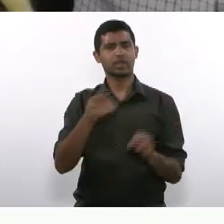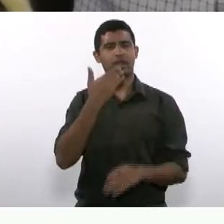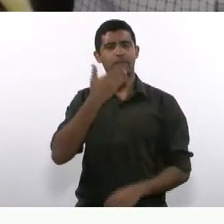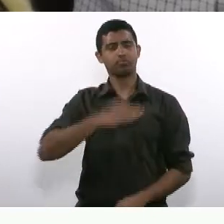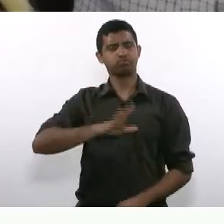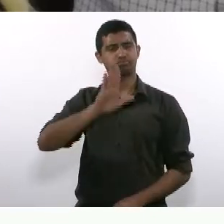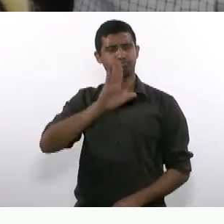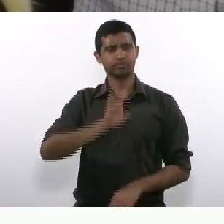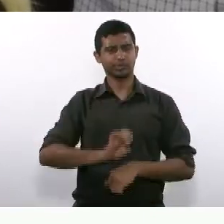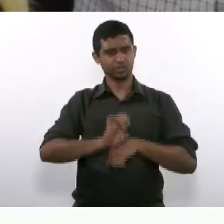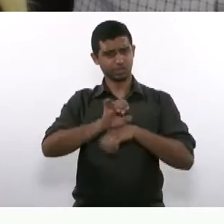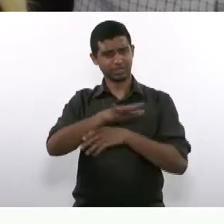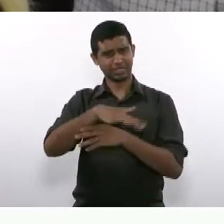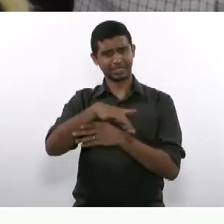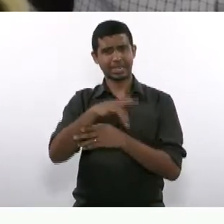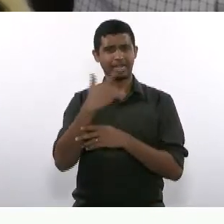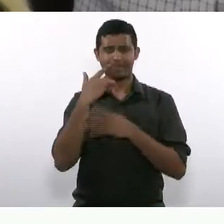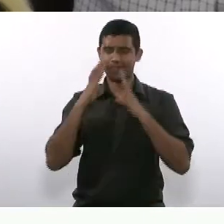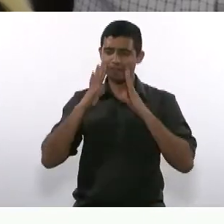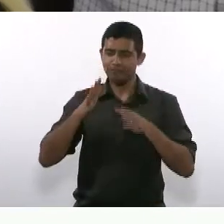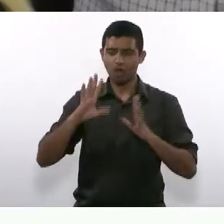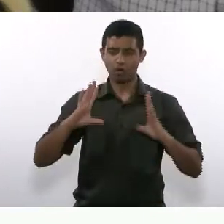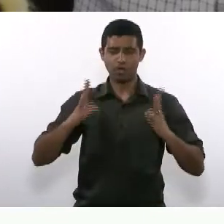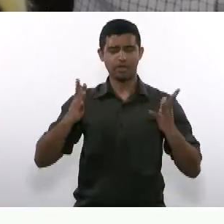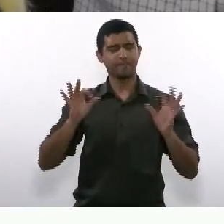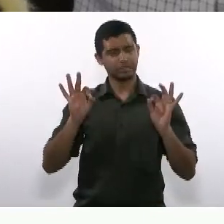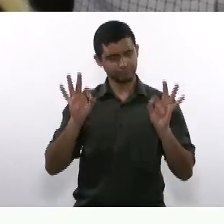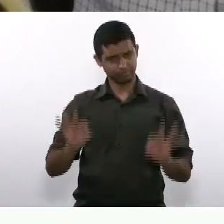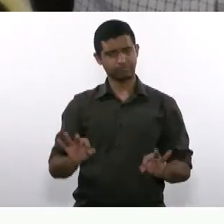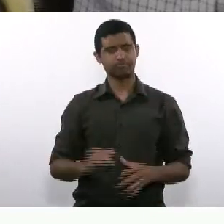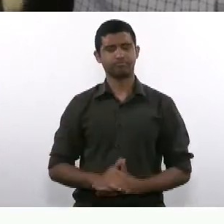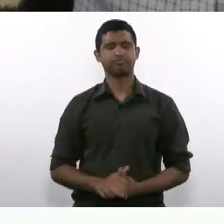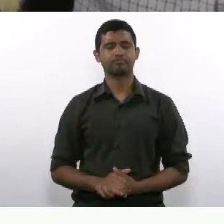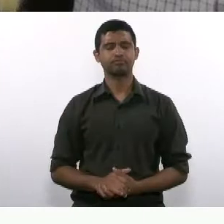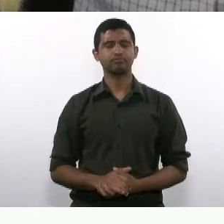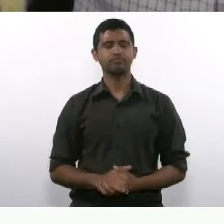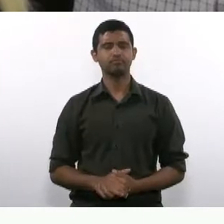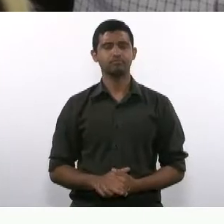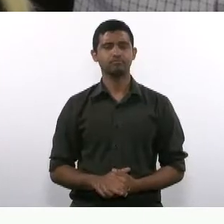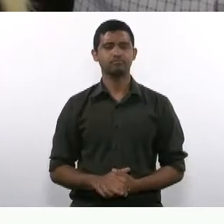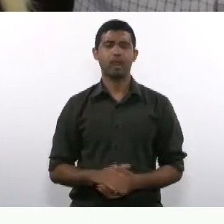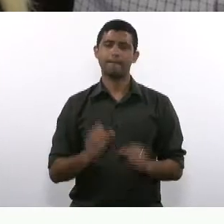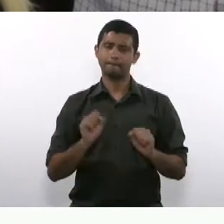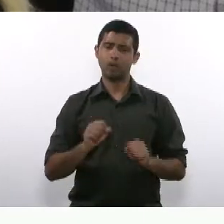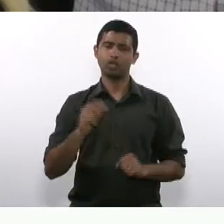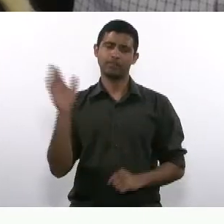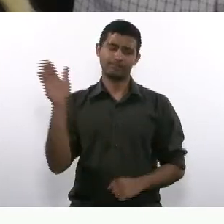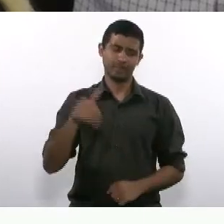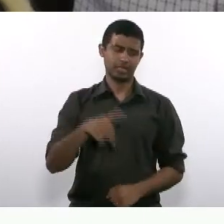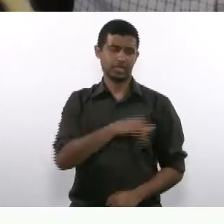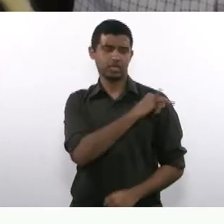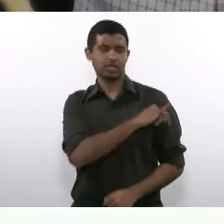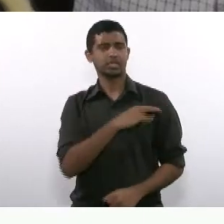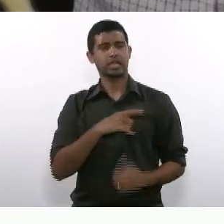do Estado como um todo para que aquele evento ocorra com o maior sucesso possível, ou vindo para o Rio, que terá o apoio do